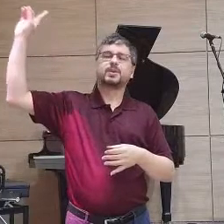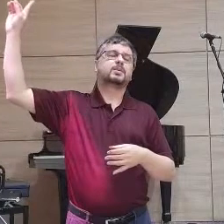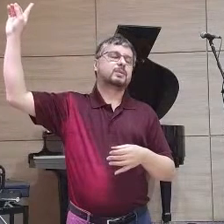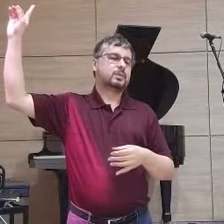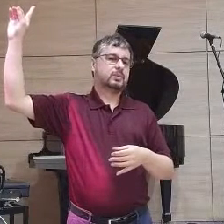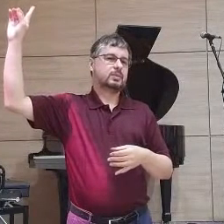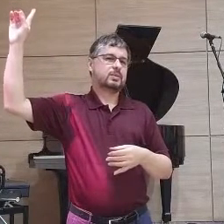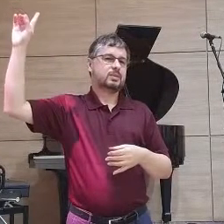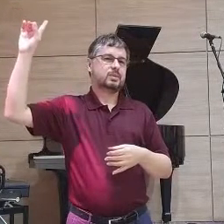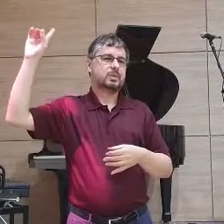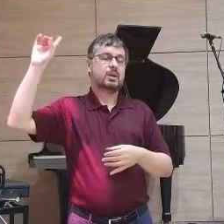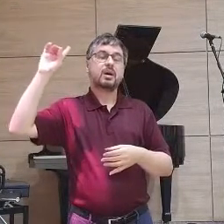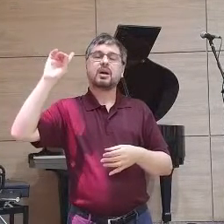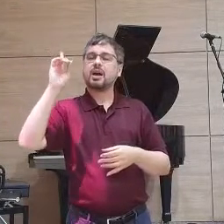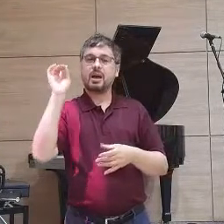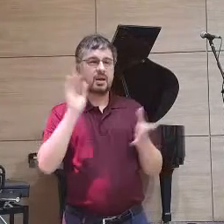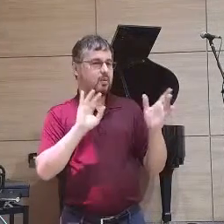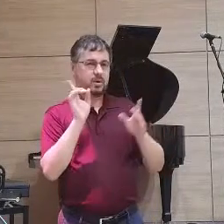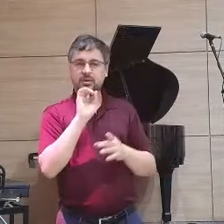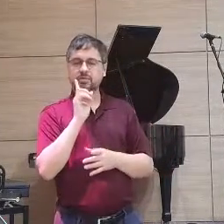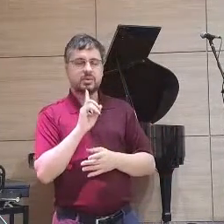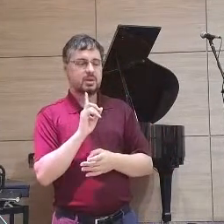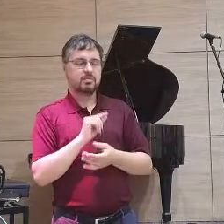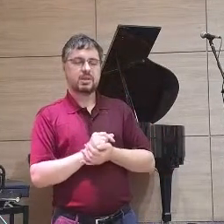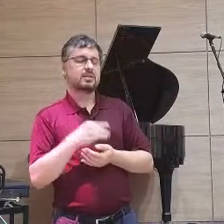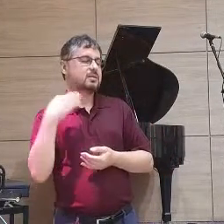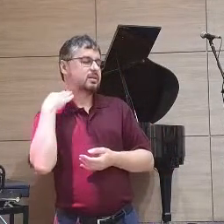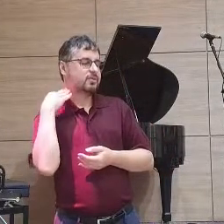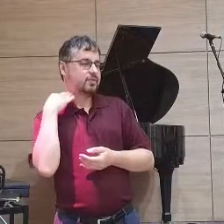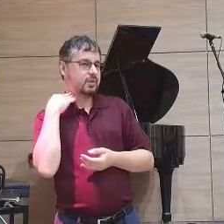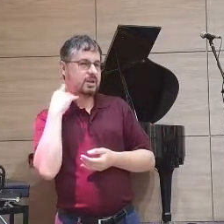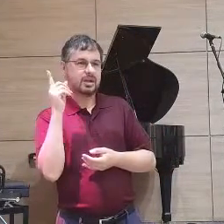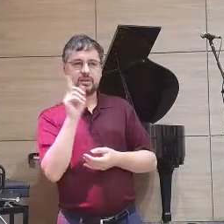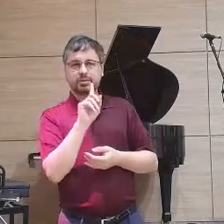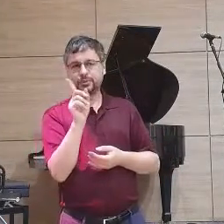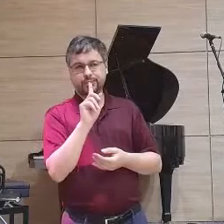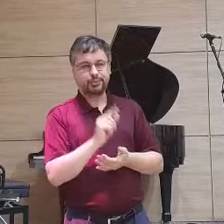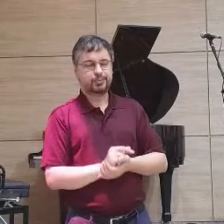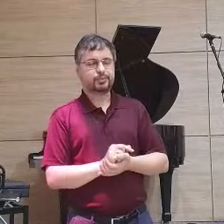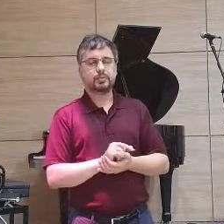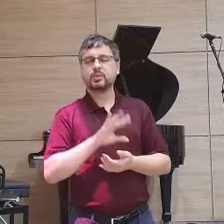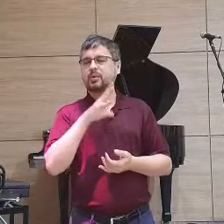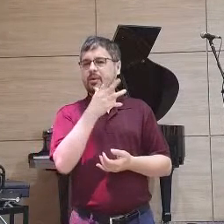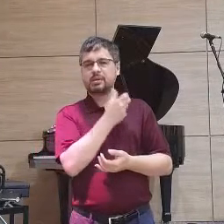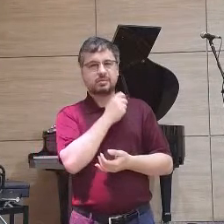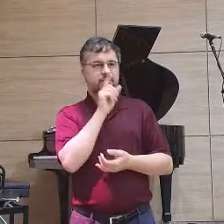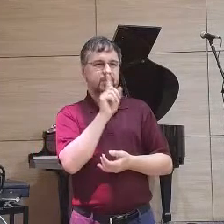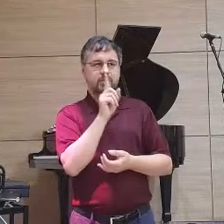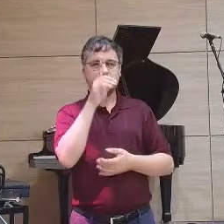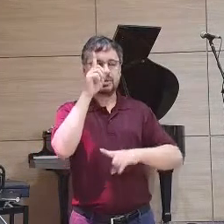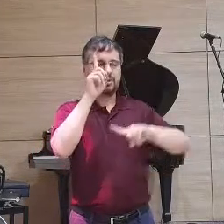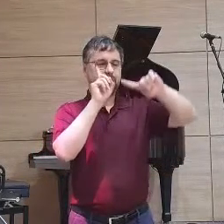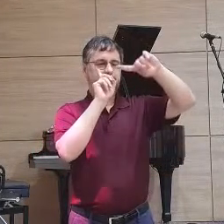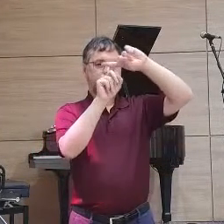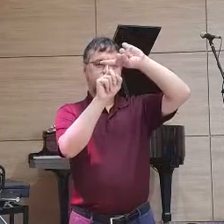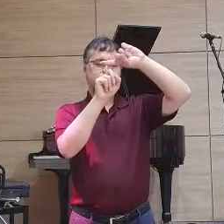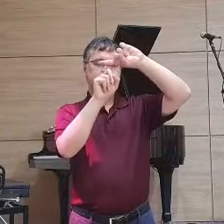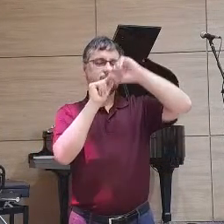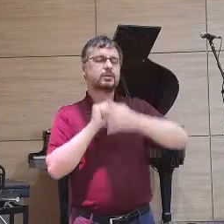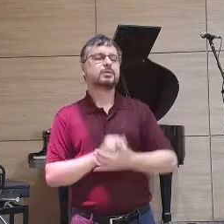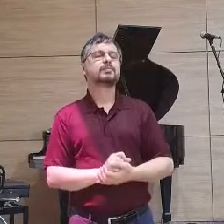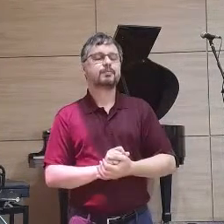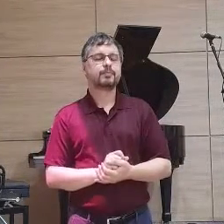e agora ele não é mais advogado de defesa agora ele não é mais o Salvador da Cruz e